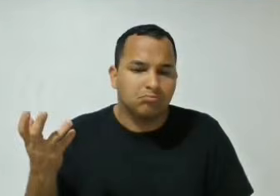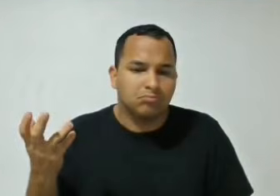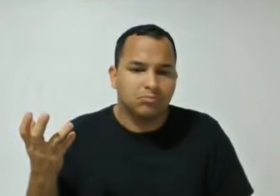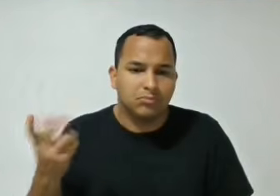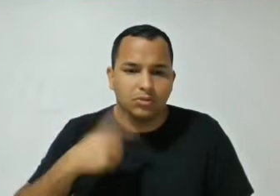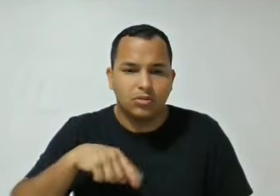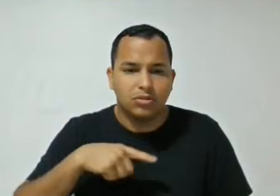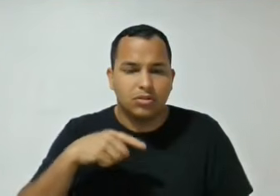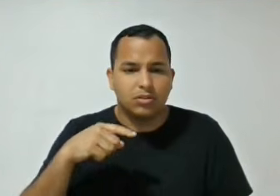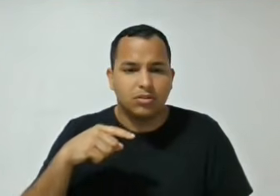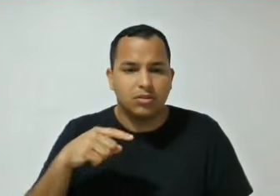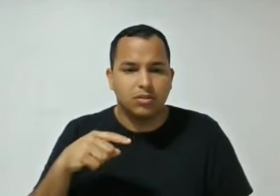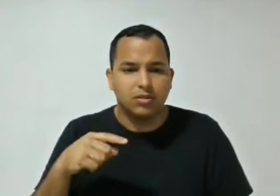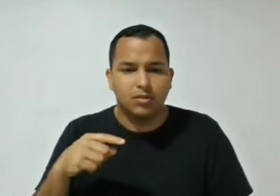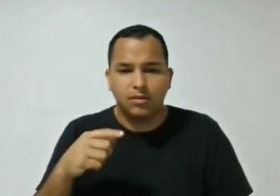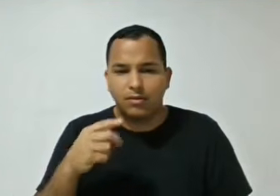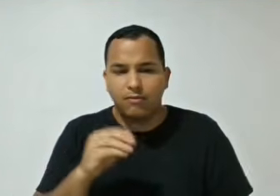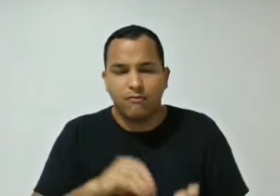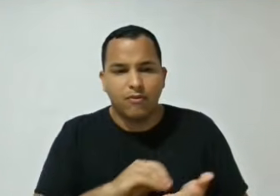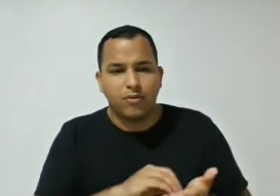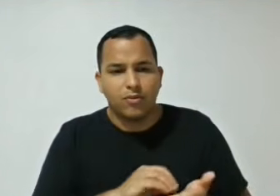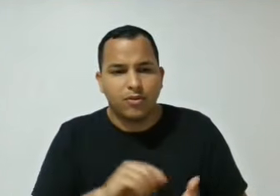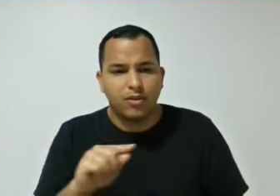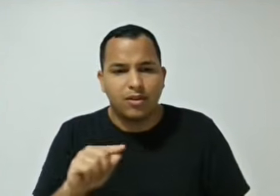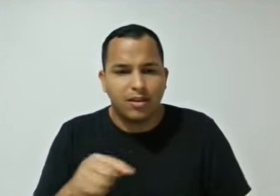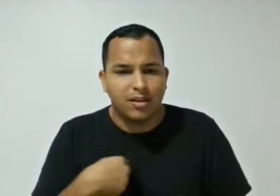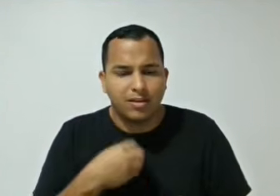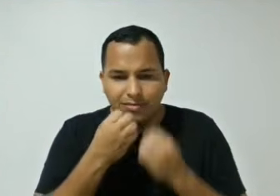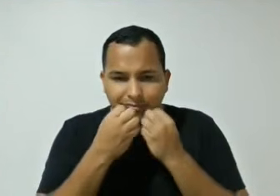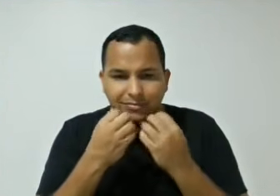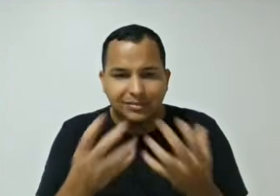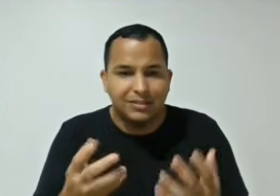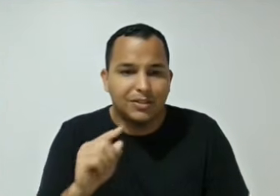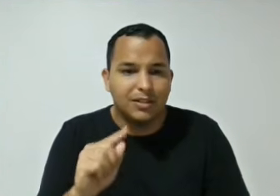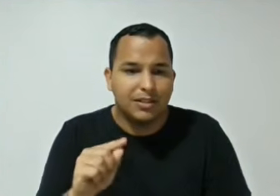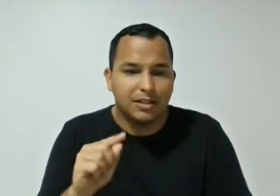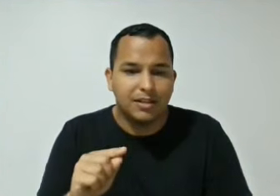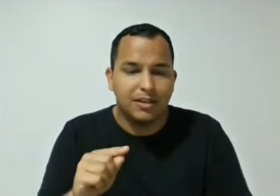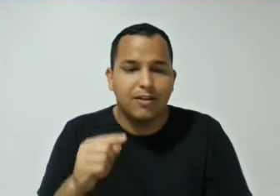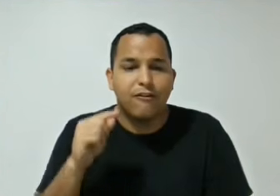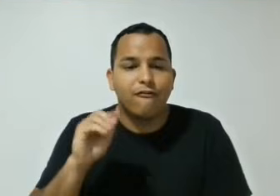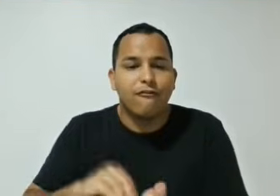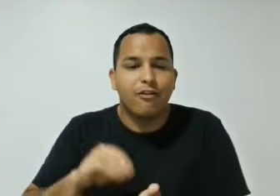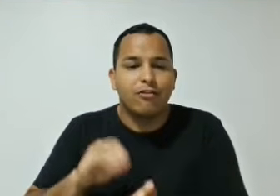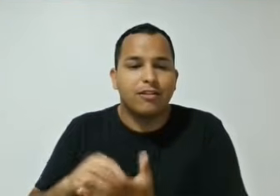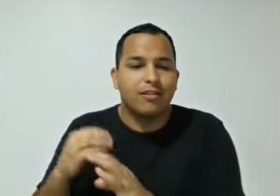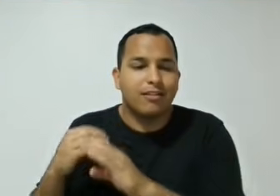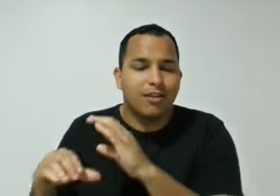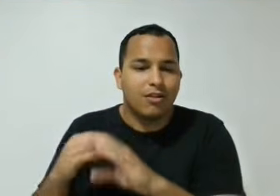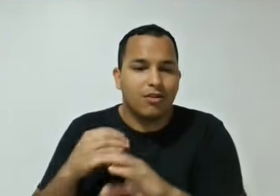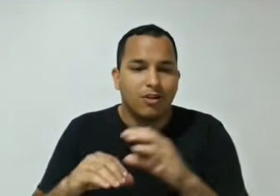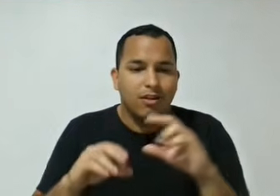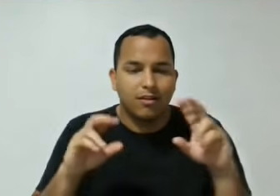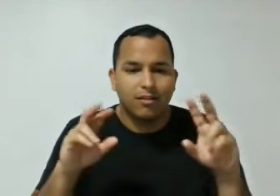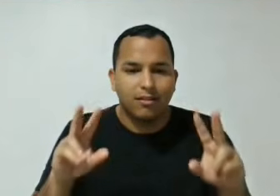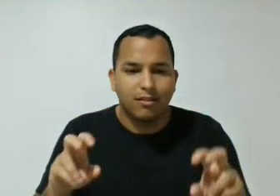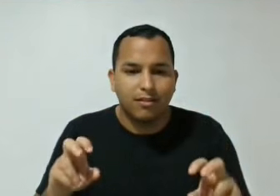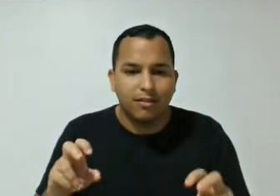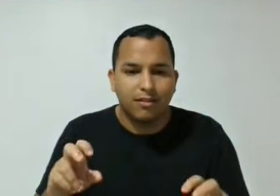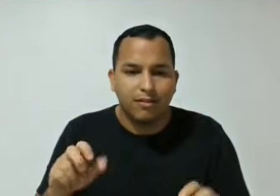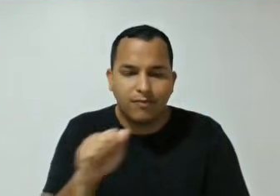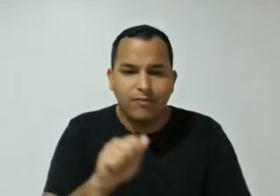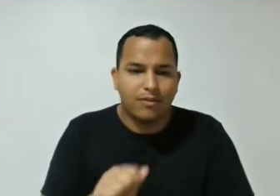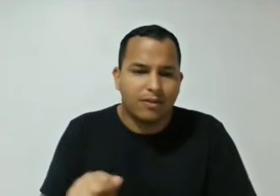sentindo falta também, desculpa, Érica, eu vou aproveitar, a falta de dialogar sobre que cidade é essa que nós estamos pensando para os próximos 30